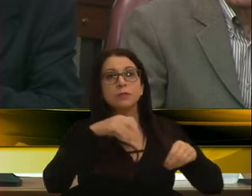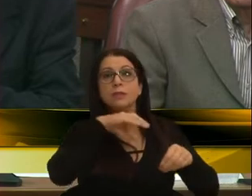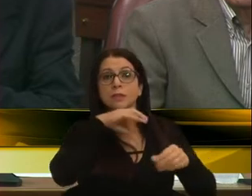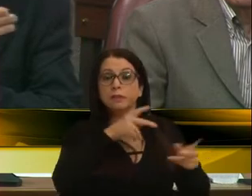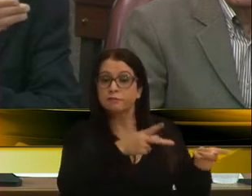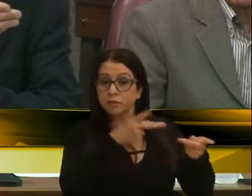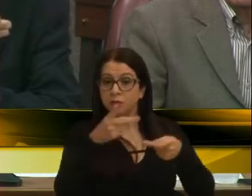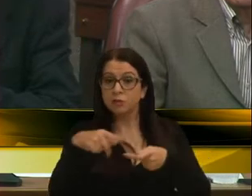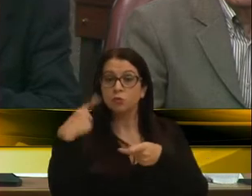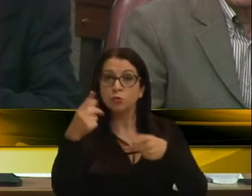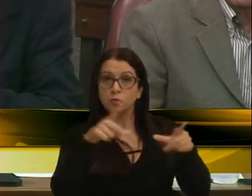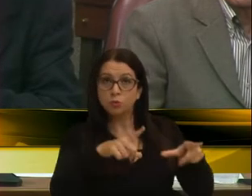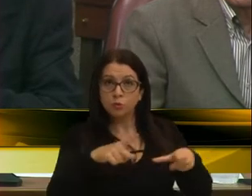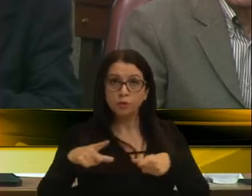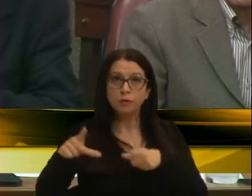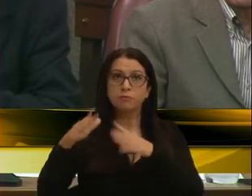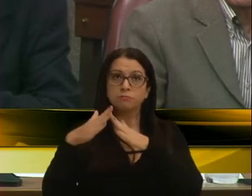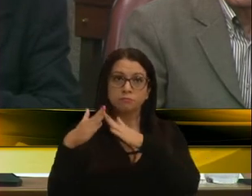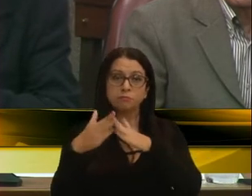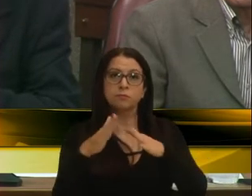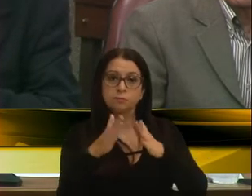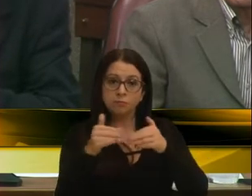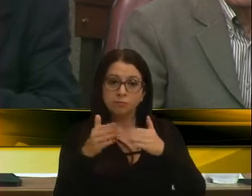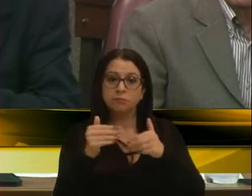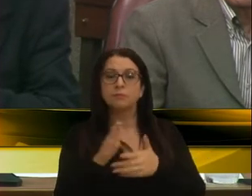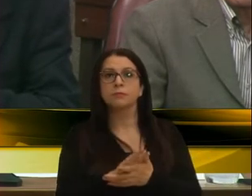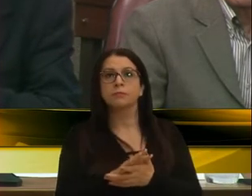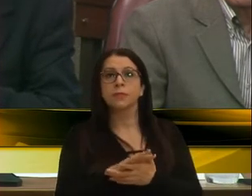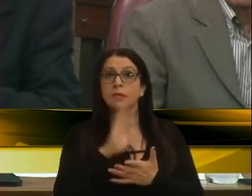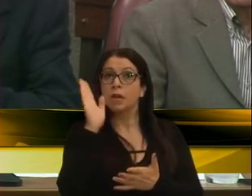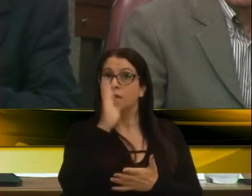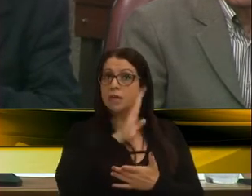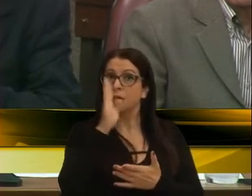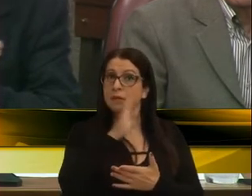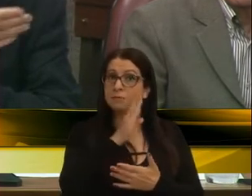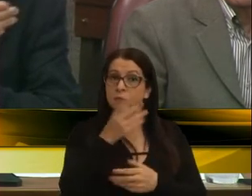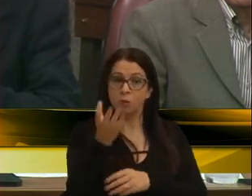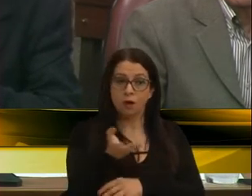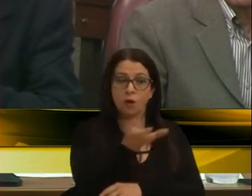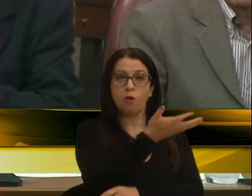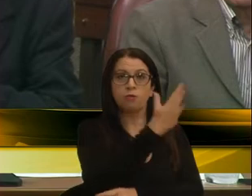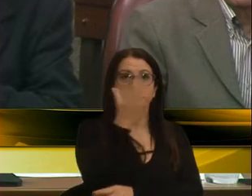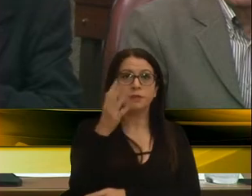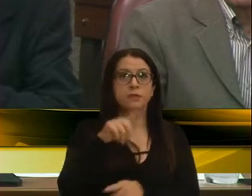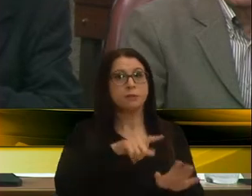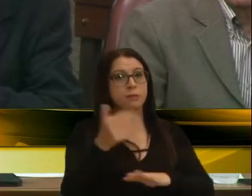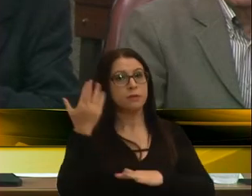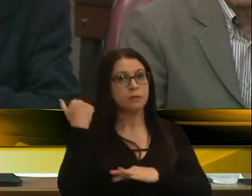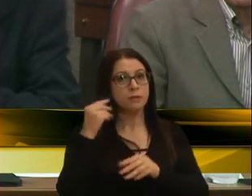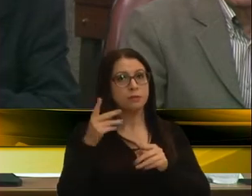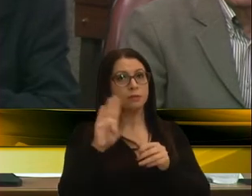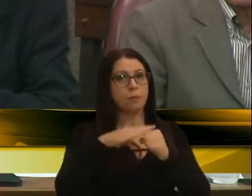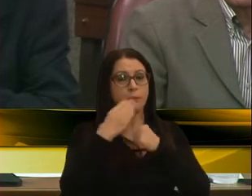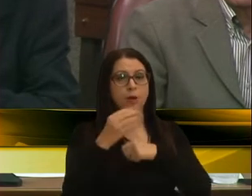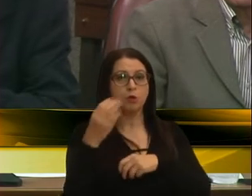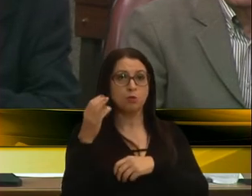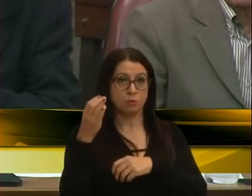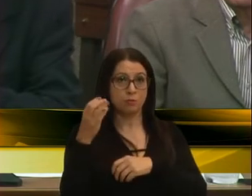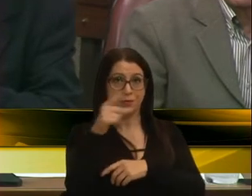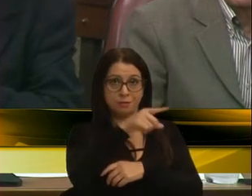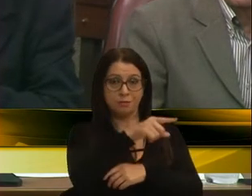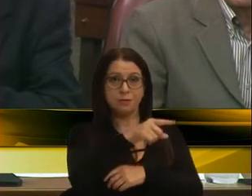visitando outros moradores que pedem com urgência o corte de árvore. Semana passada, inclusive, foi aí no Cruzeiro, tem